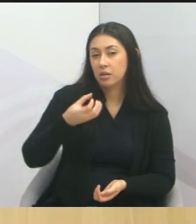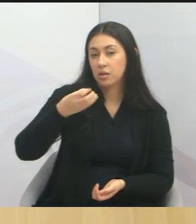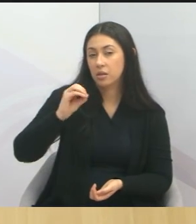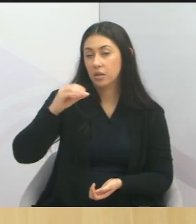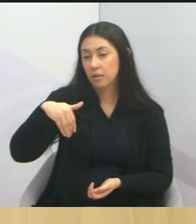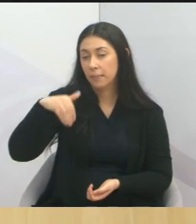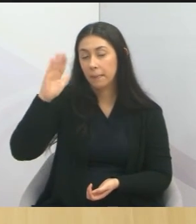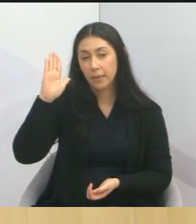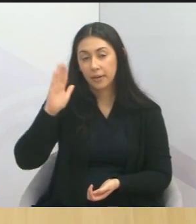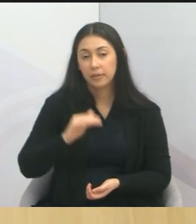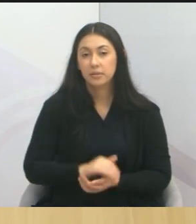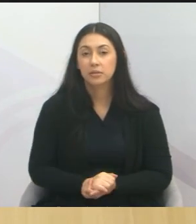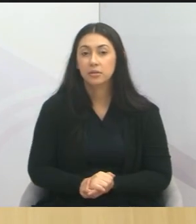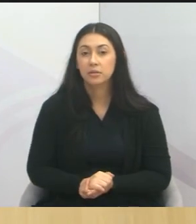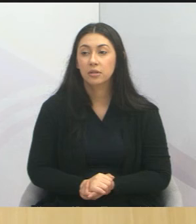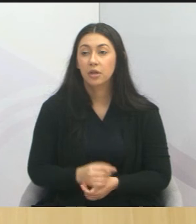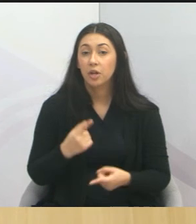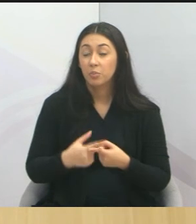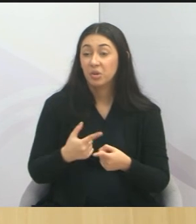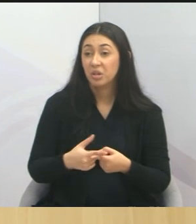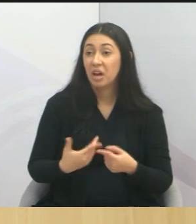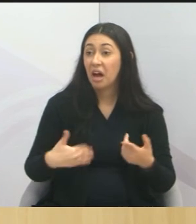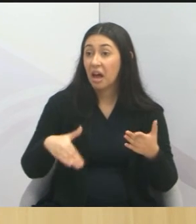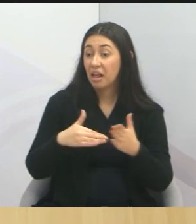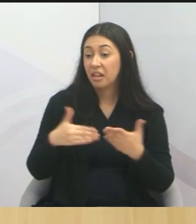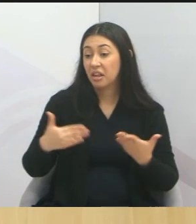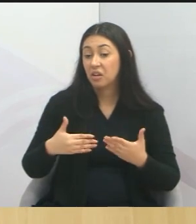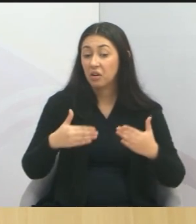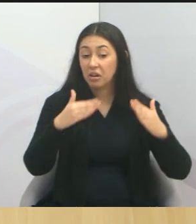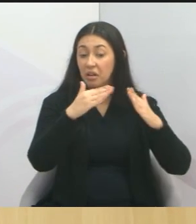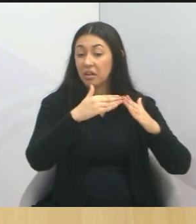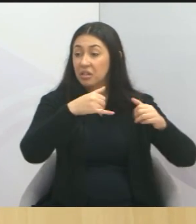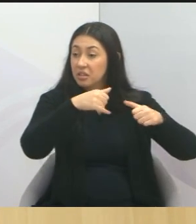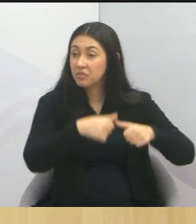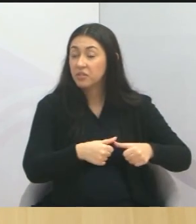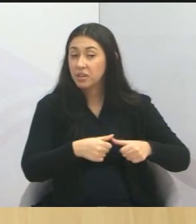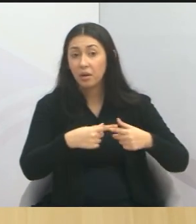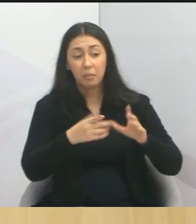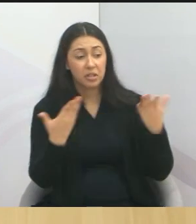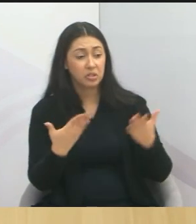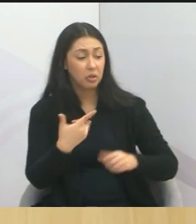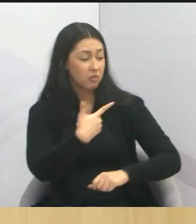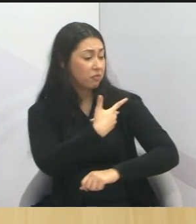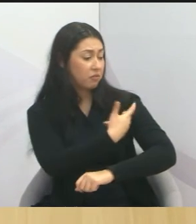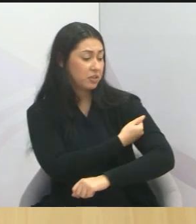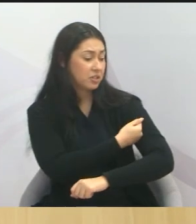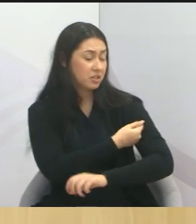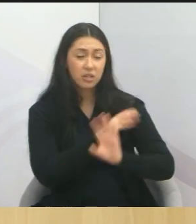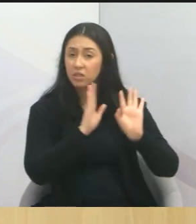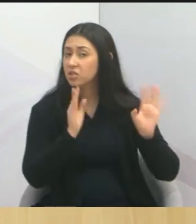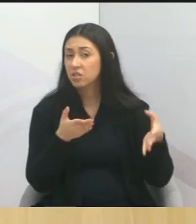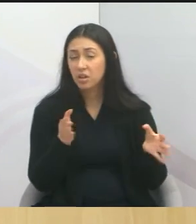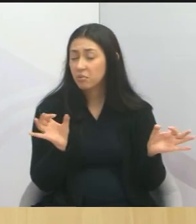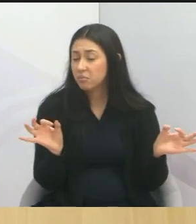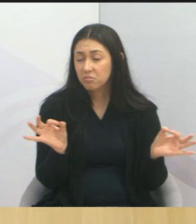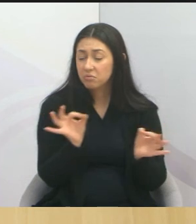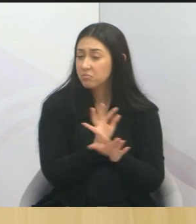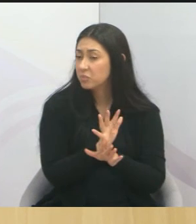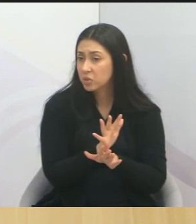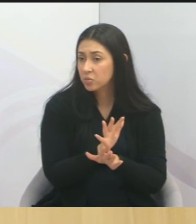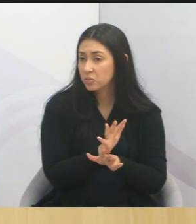de 60 anos que continuam afastados mesmo após terem tomado a segunda dose da vacina